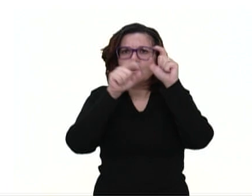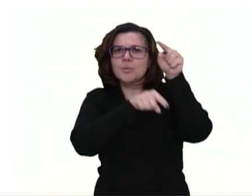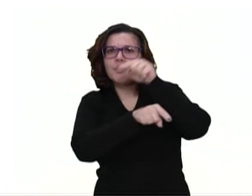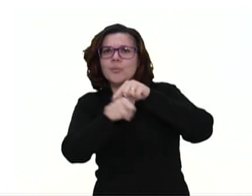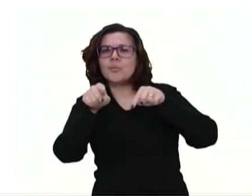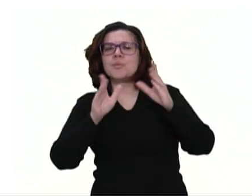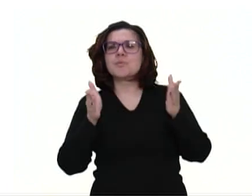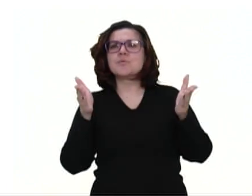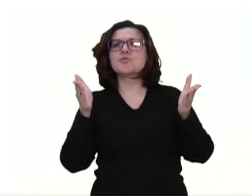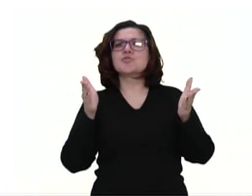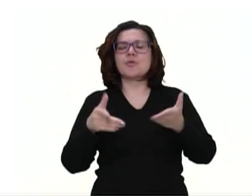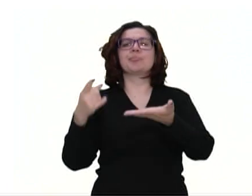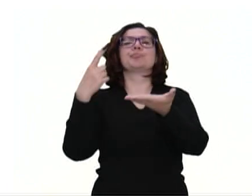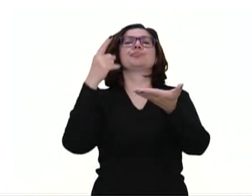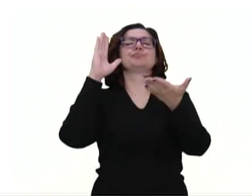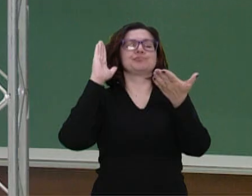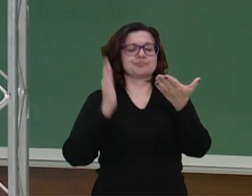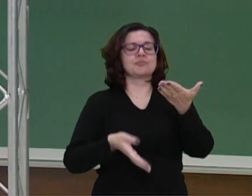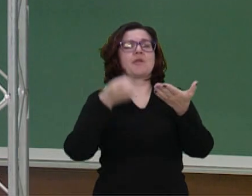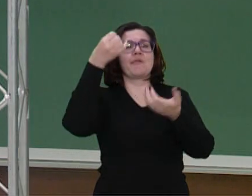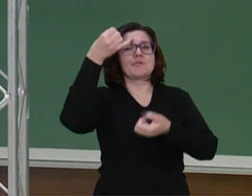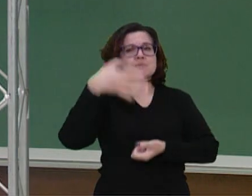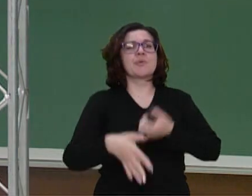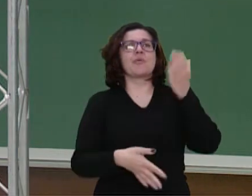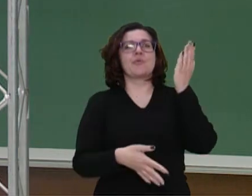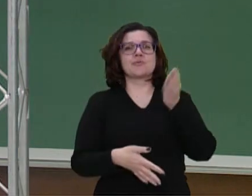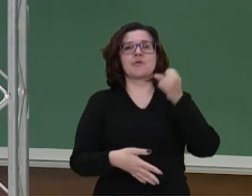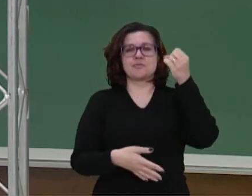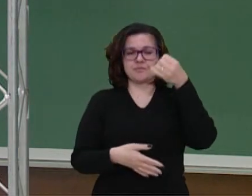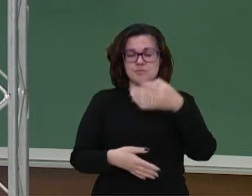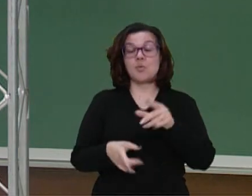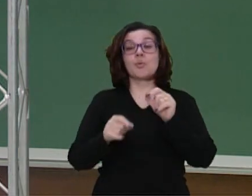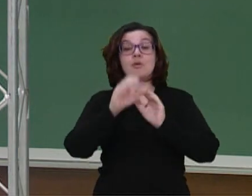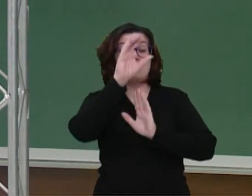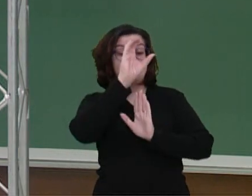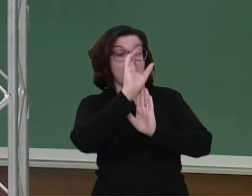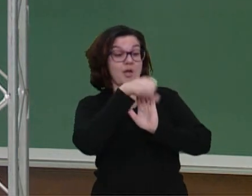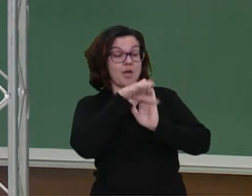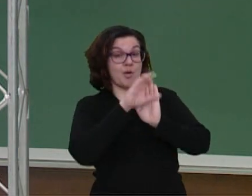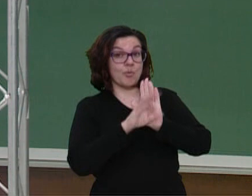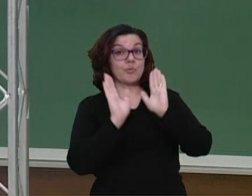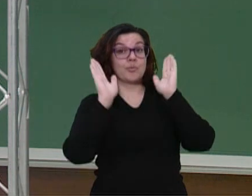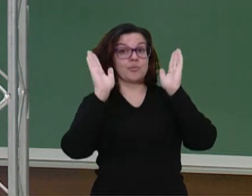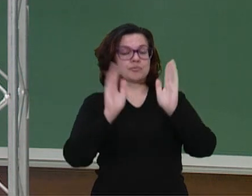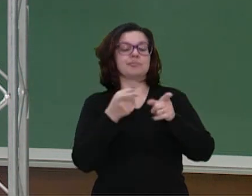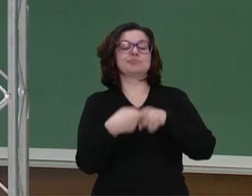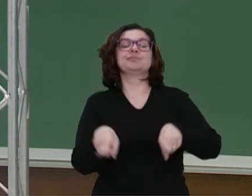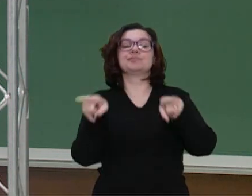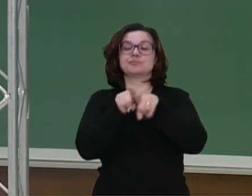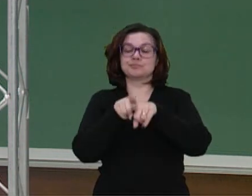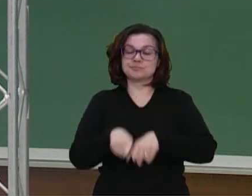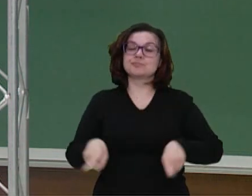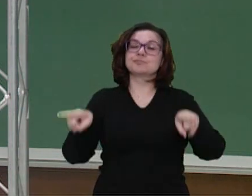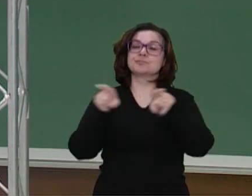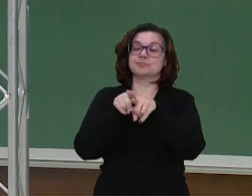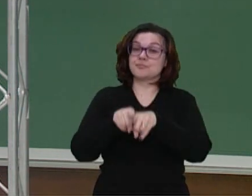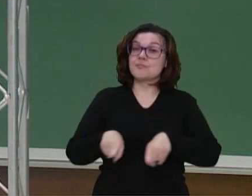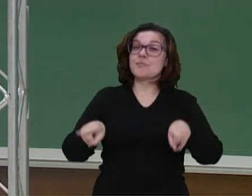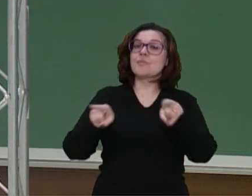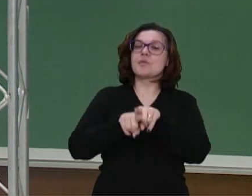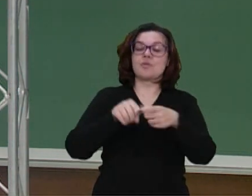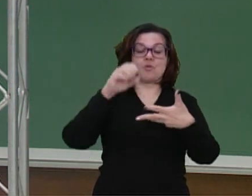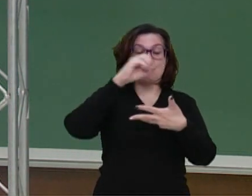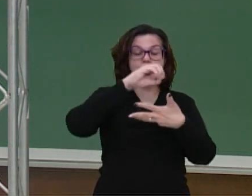questões que nós já tratamos bastante aqui no Aula Paraná, são conteúdos recorrentes no Enem. Então você tem ali